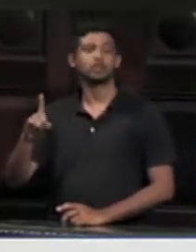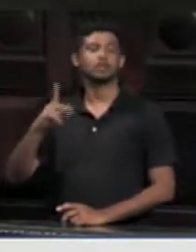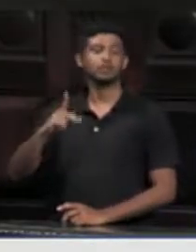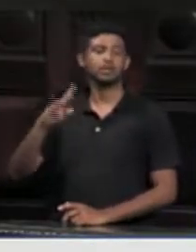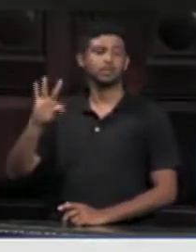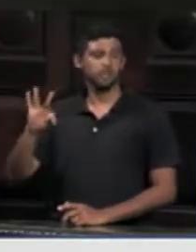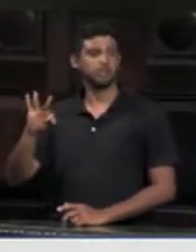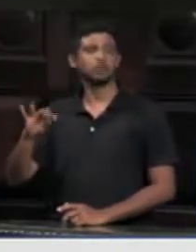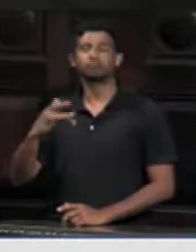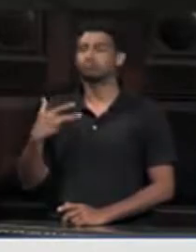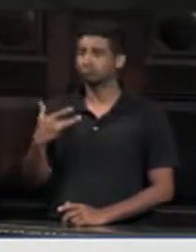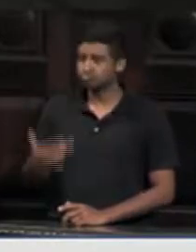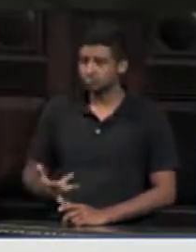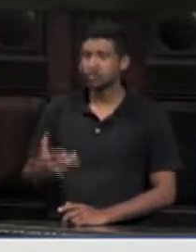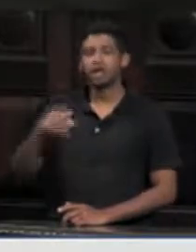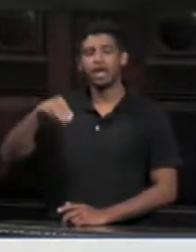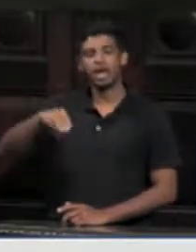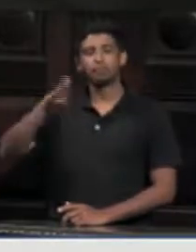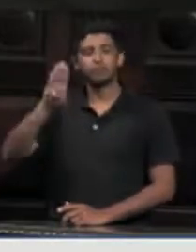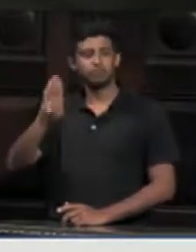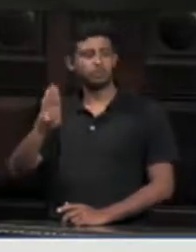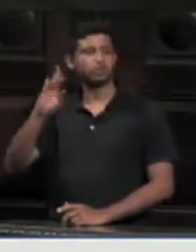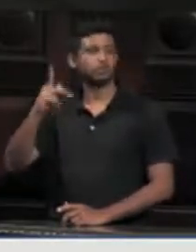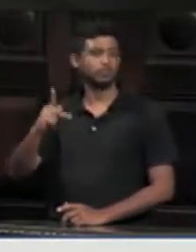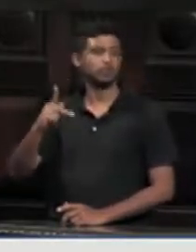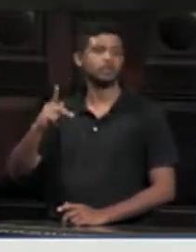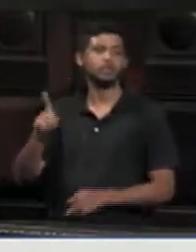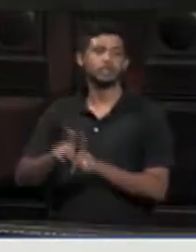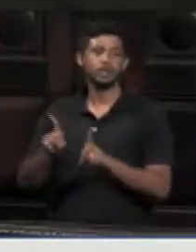Solidariedade, MDB, PSOL, DEM e